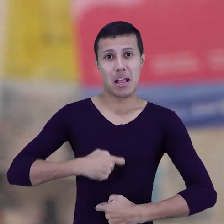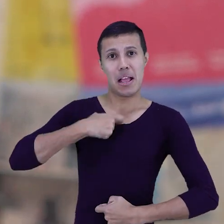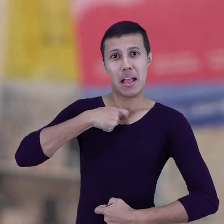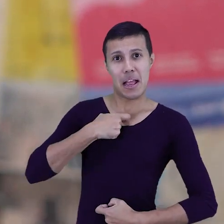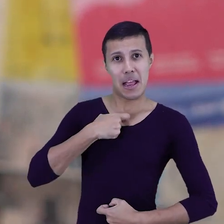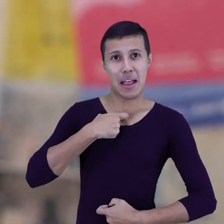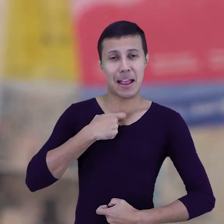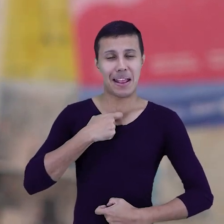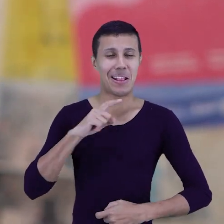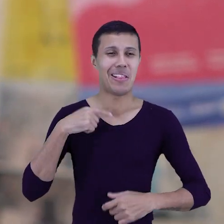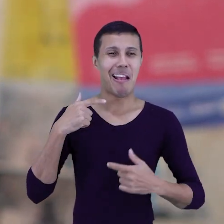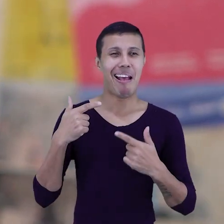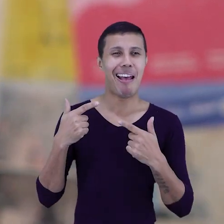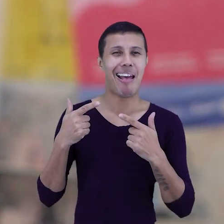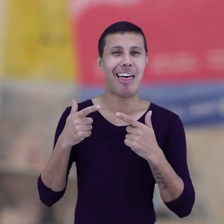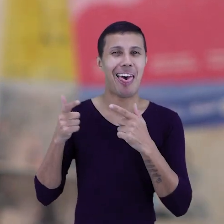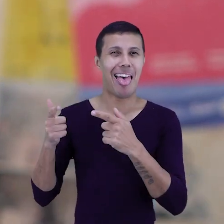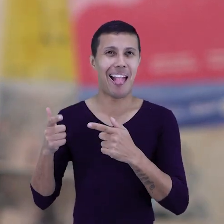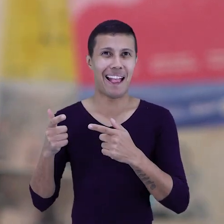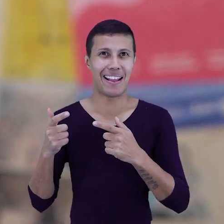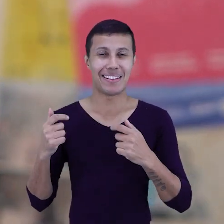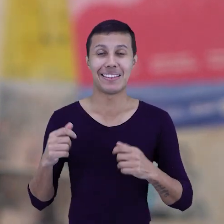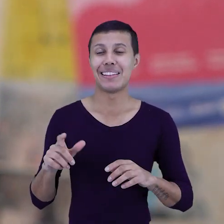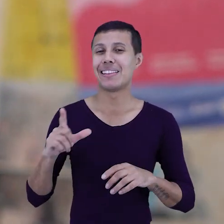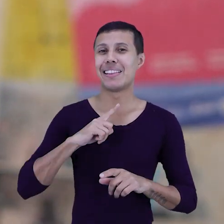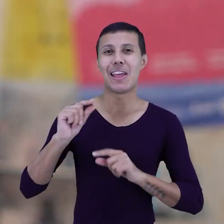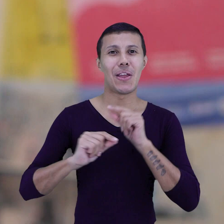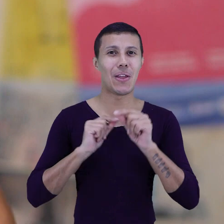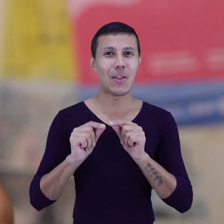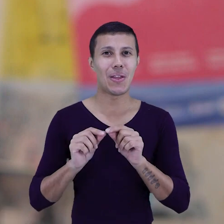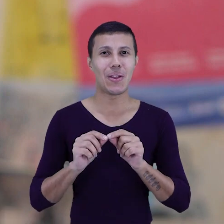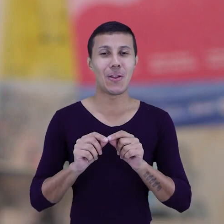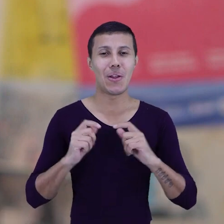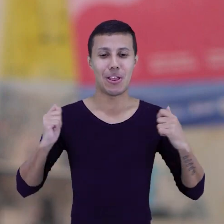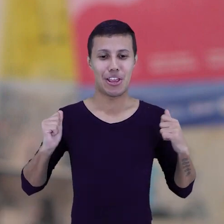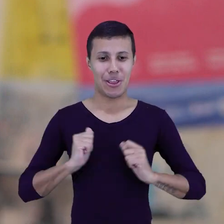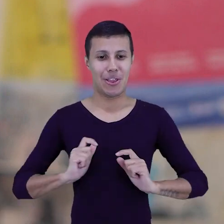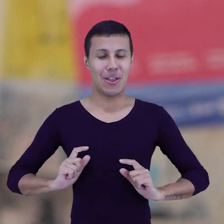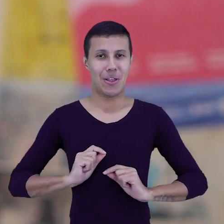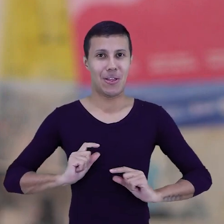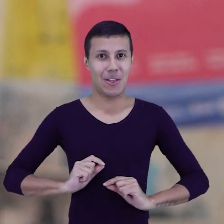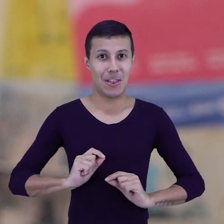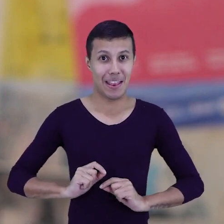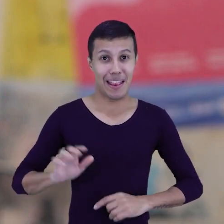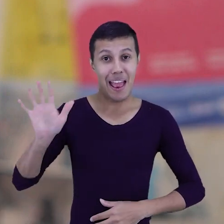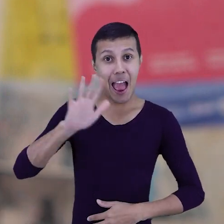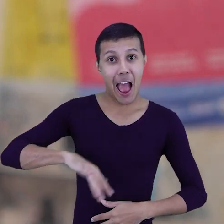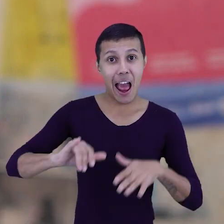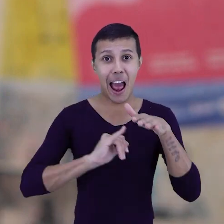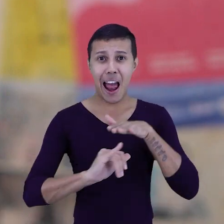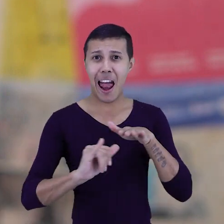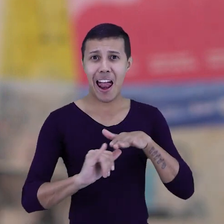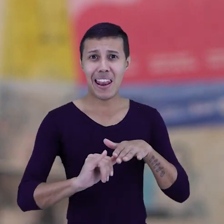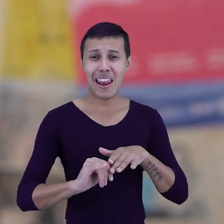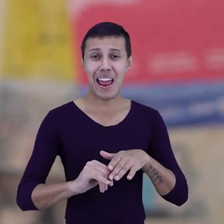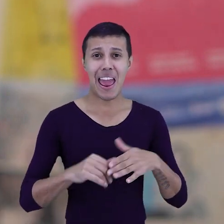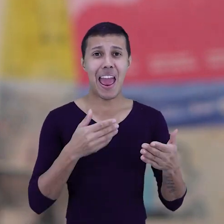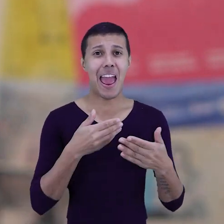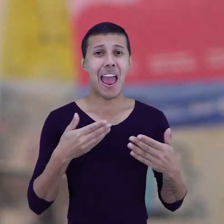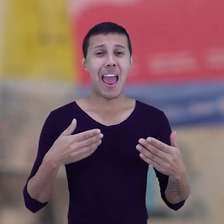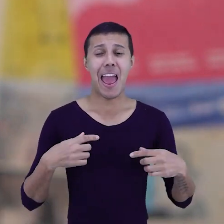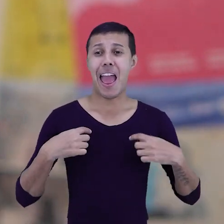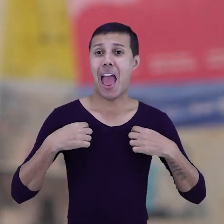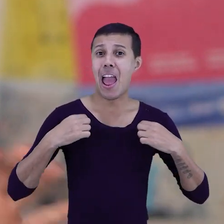camisa, ou aquelas, a gente brinca até, né, dos Faria Limers, que tem o coletinho. No mundo das startups, é